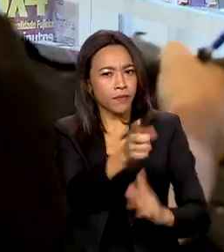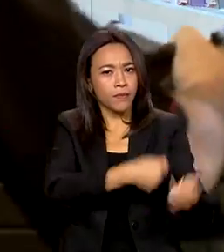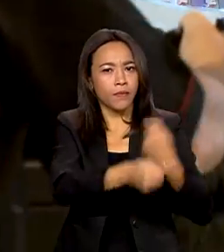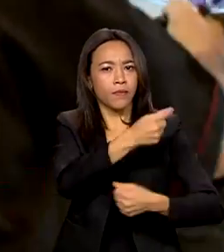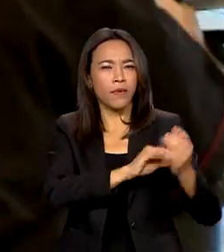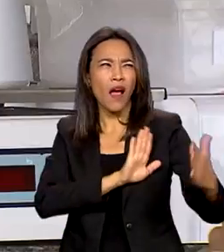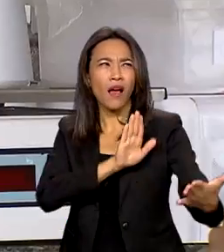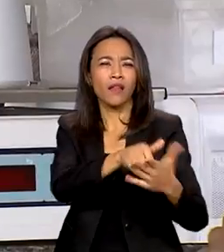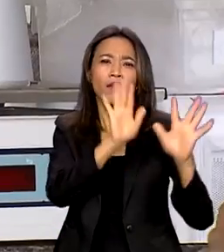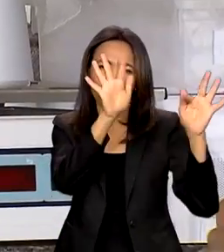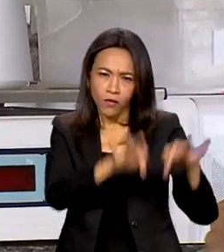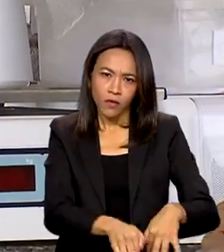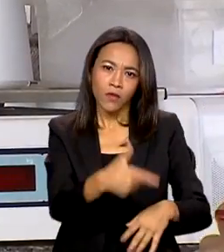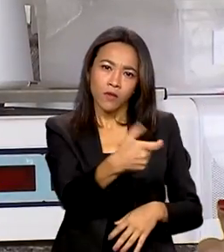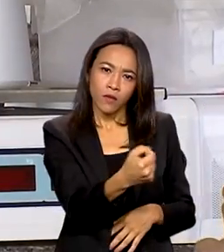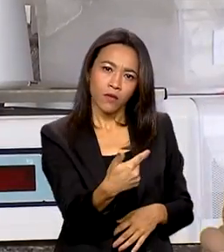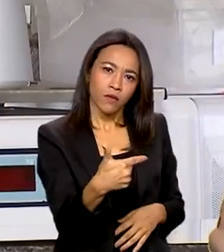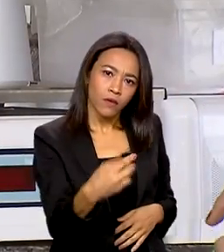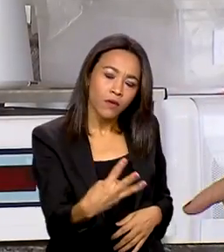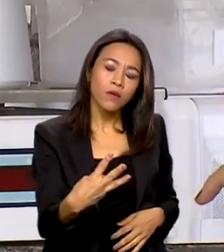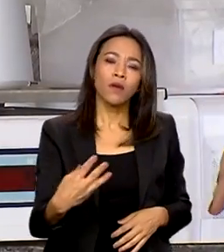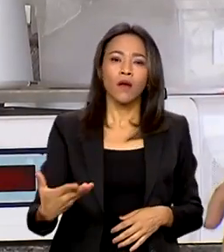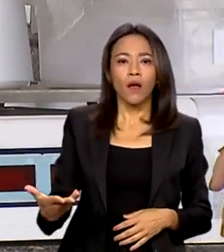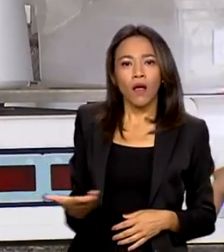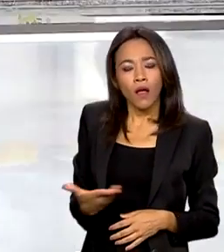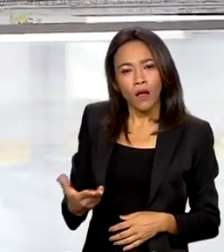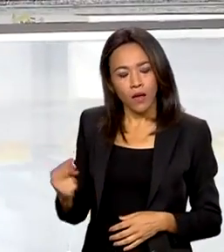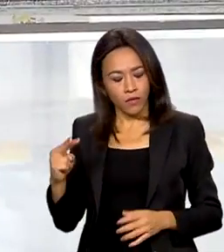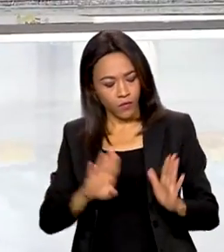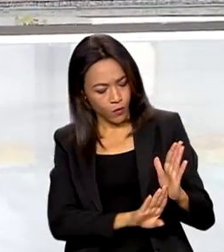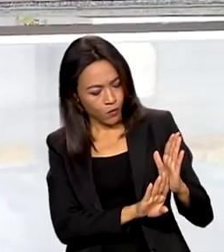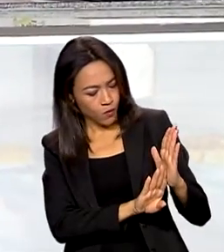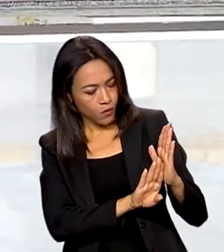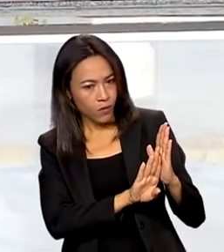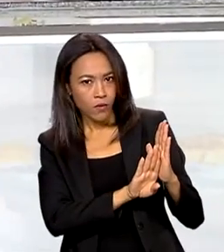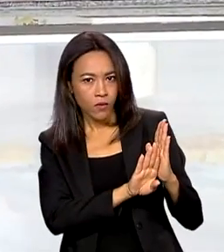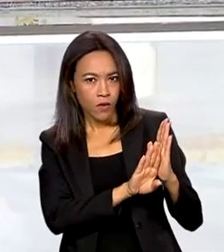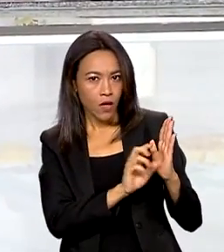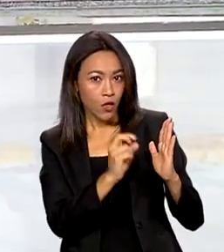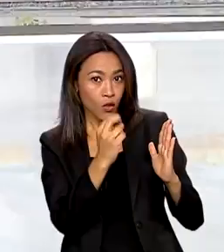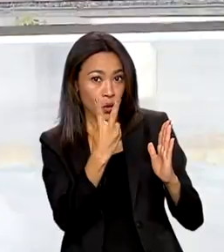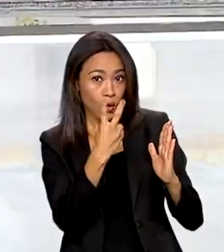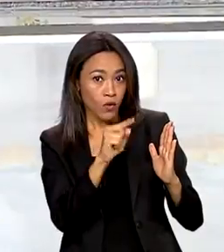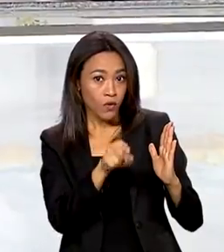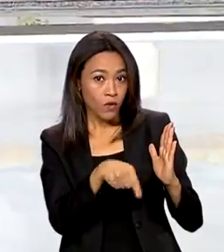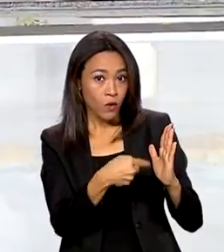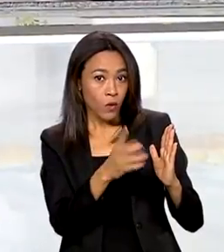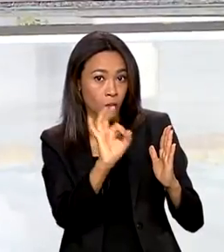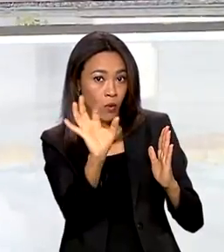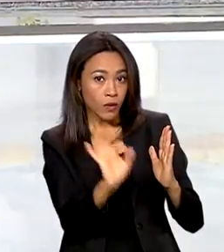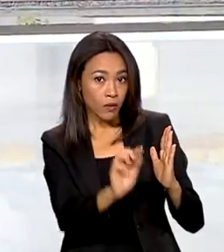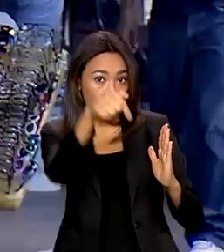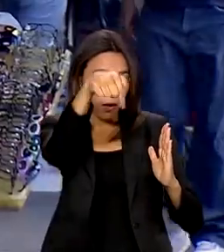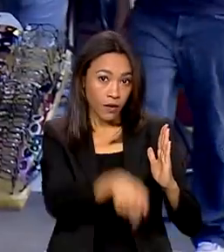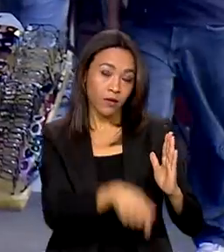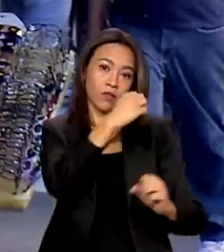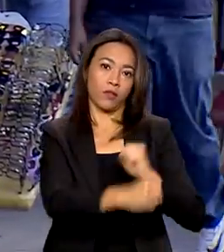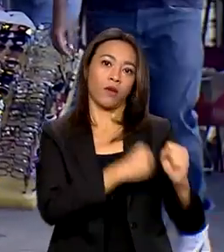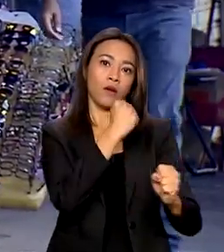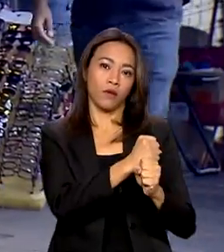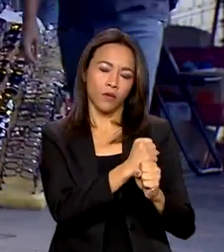2023 agora a nova projeção é de crescimento de dois e meio por cento para este ano